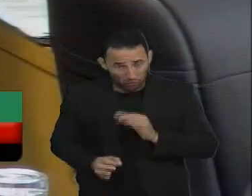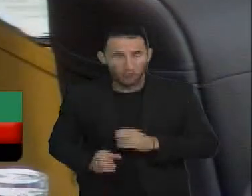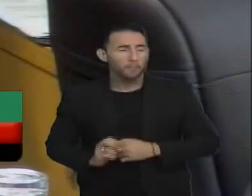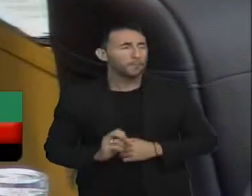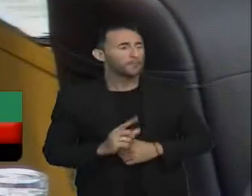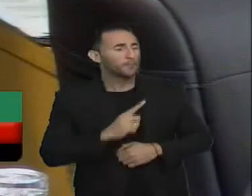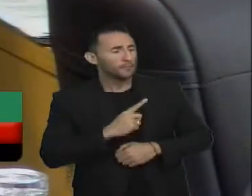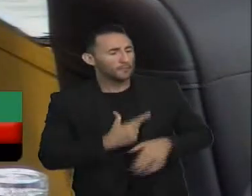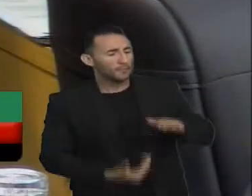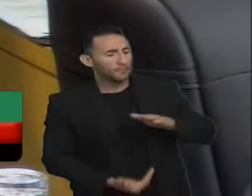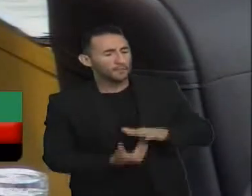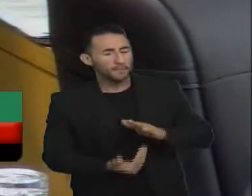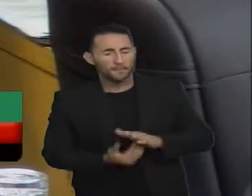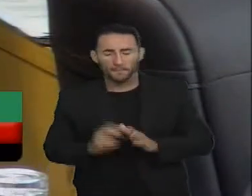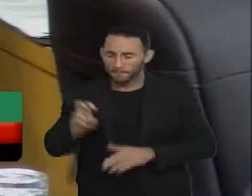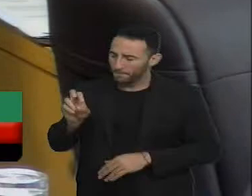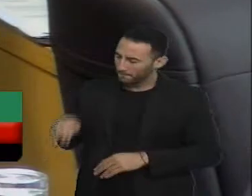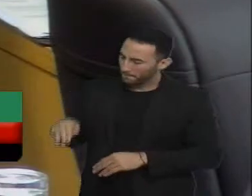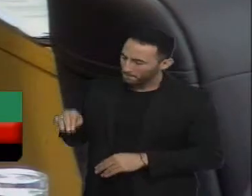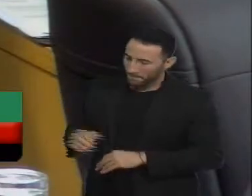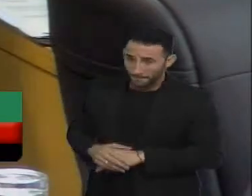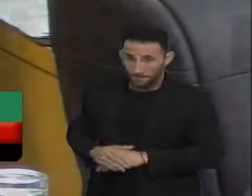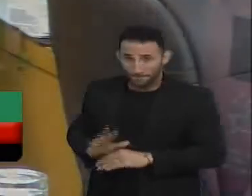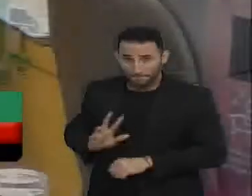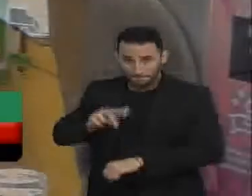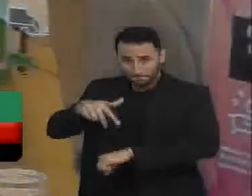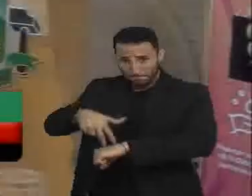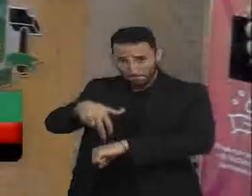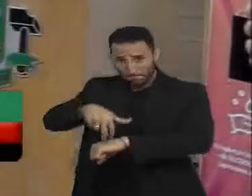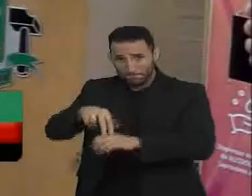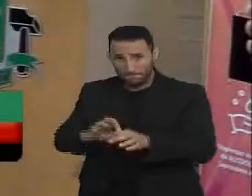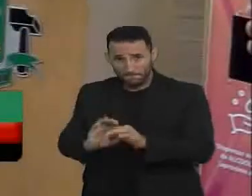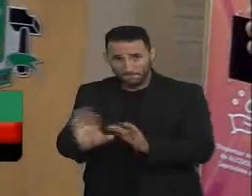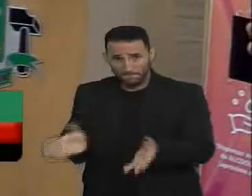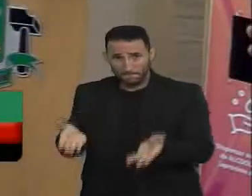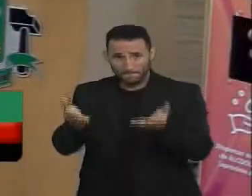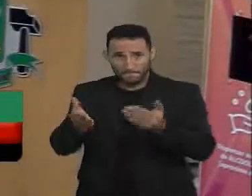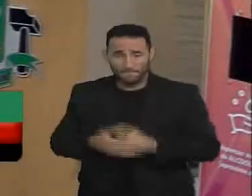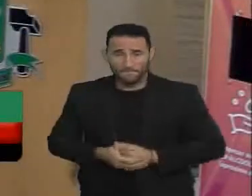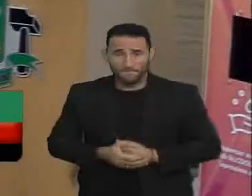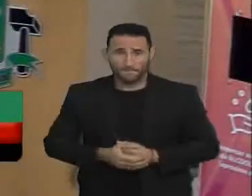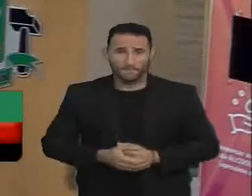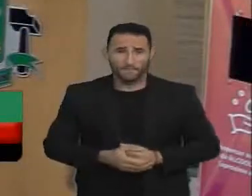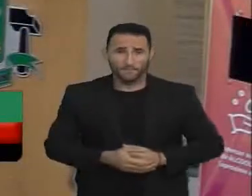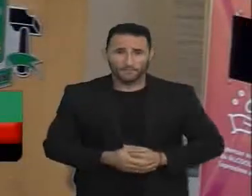discutir, Vossa Excelência dispõe de 5 minutos. A tribuna está à sua disposição, vereador.